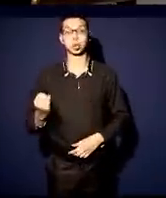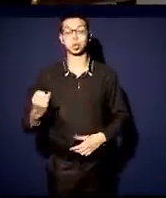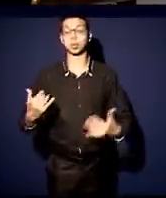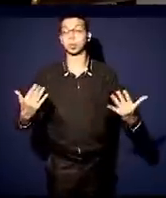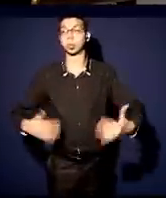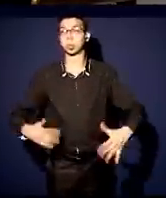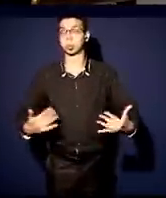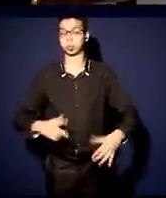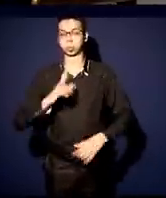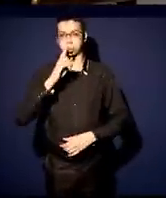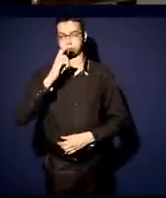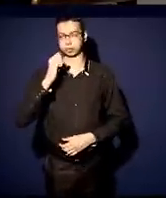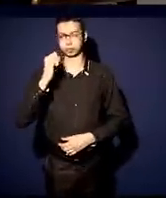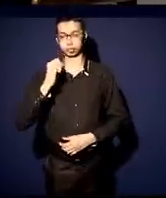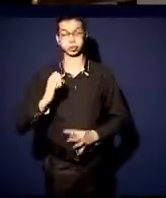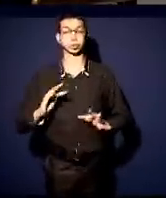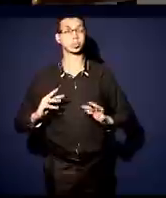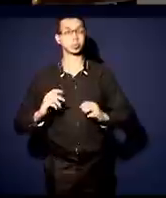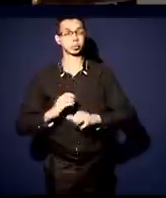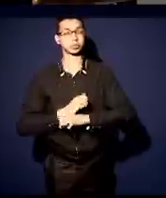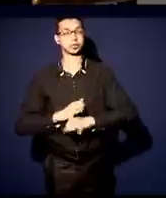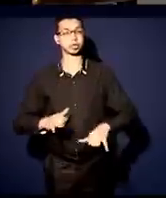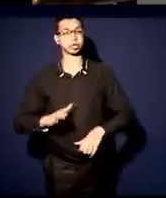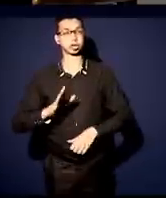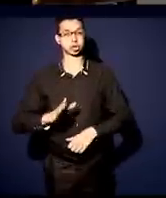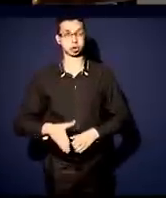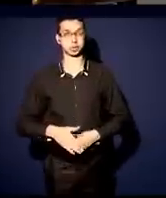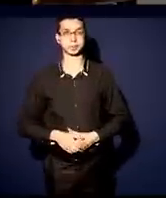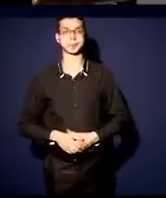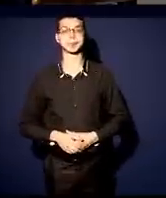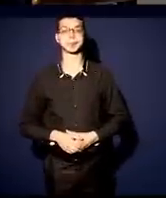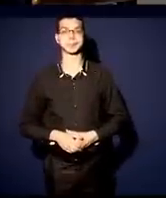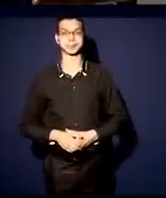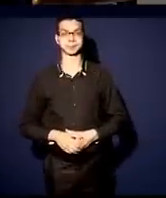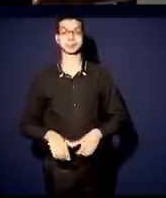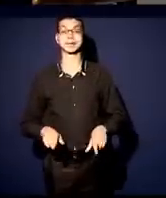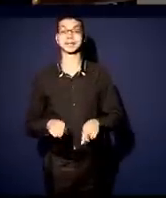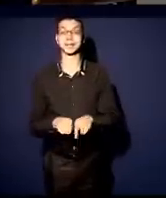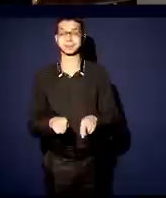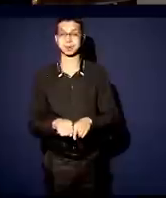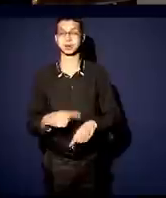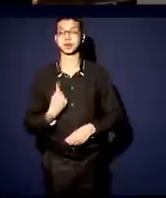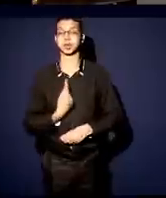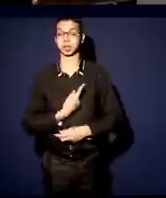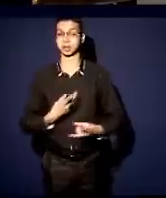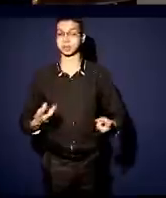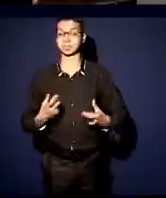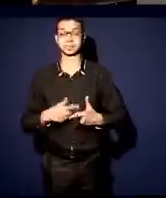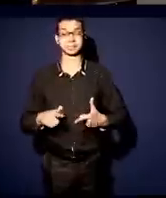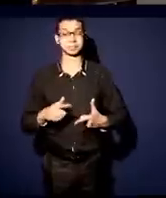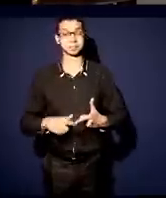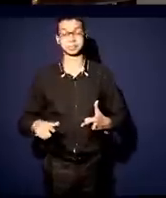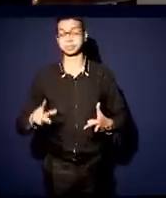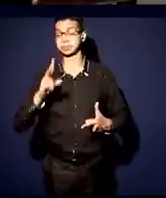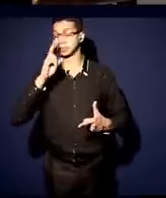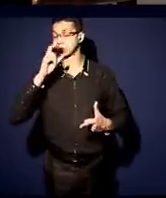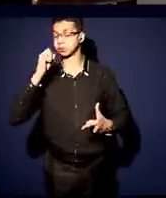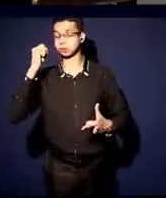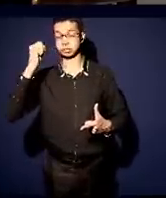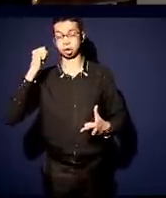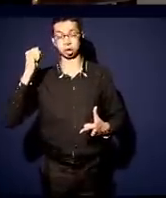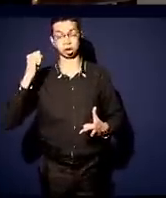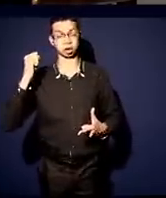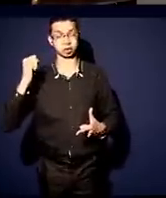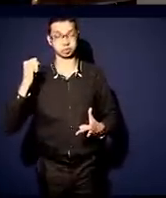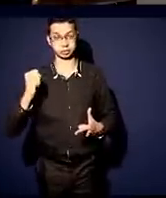debateu. Temos esse, a gente pode falar, fantasma pelo tamanho do problema do quantitative tightening,